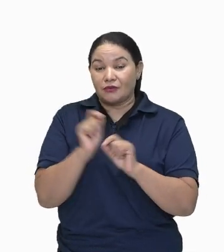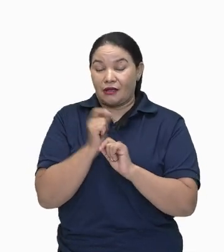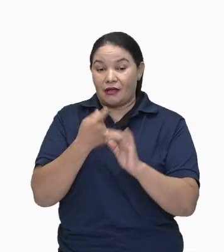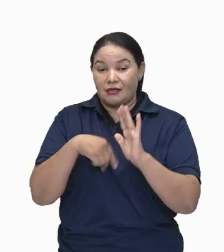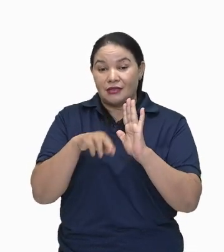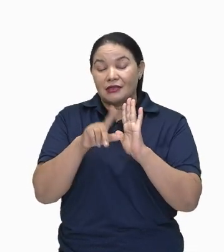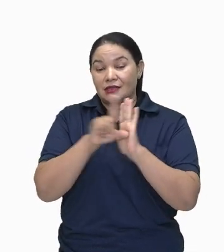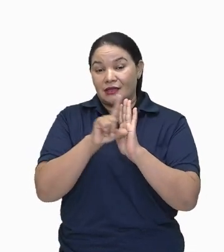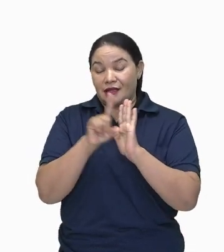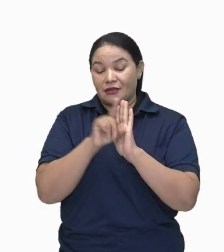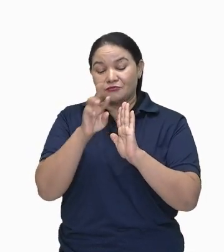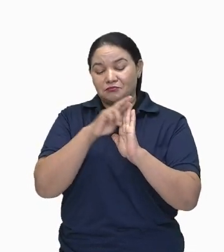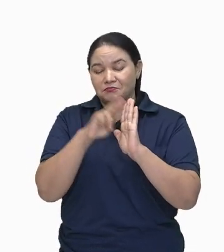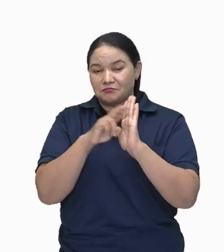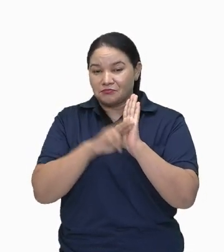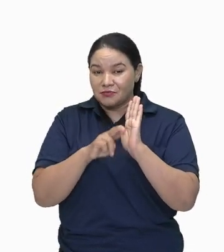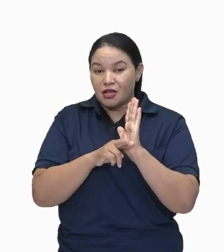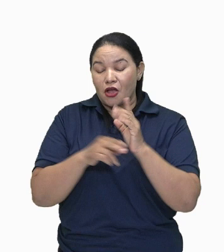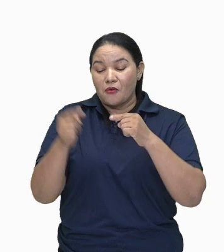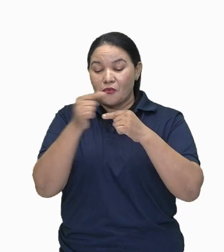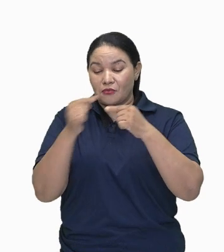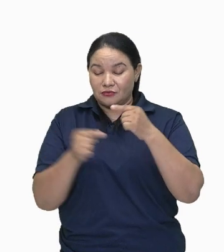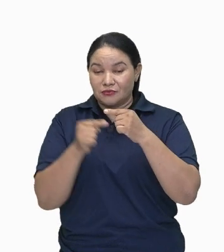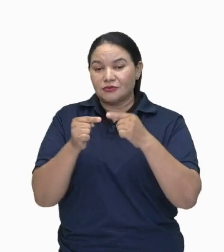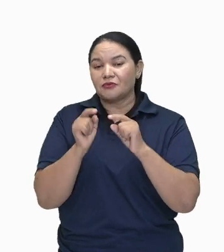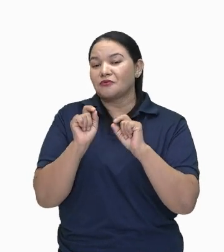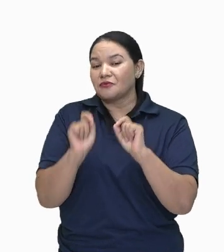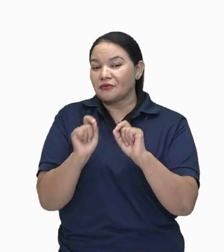proporções definida, que é o processo da